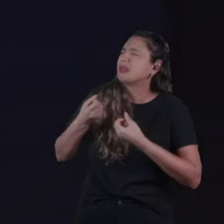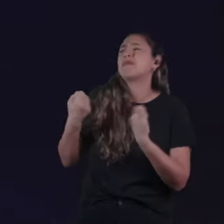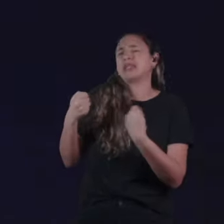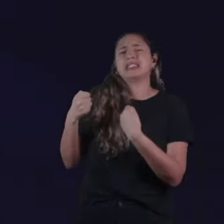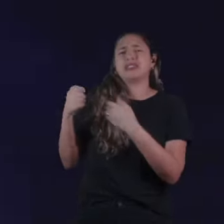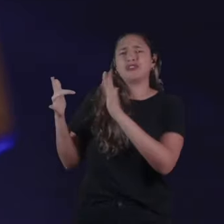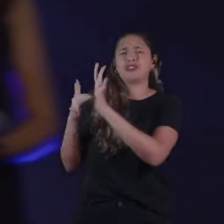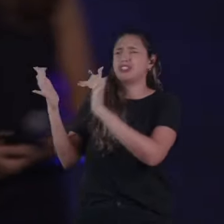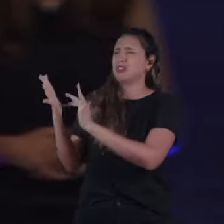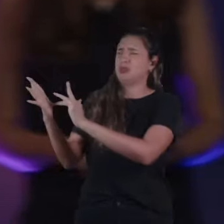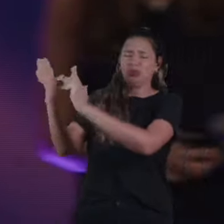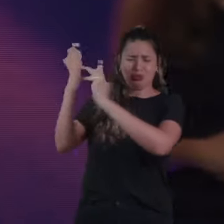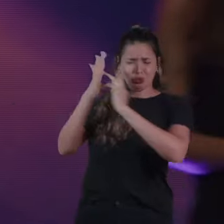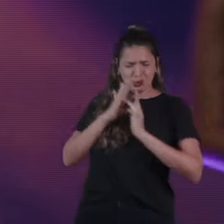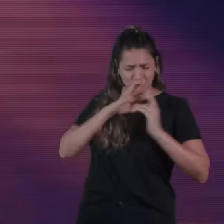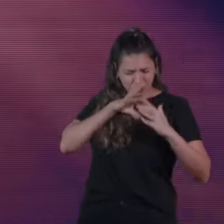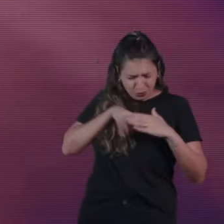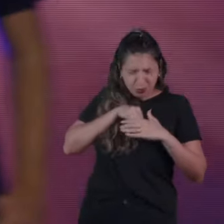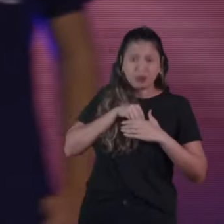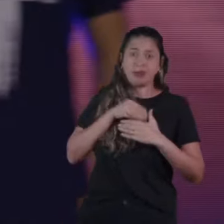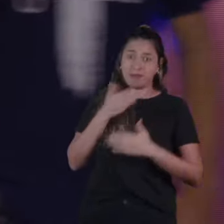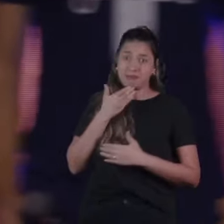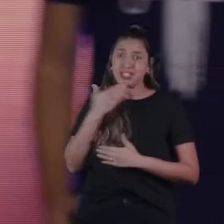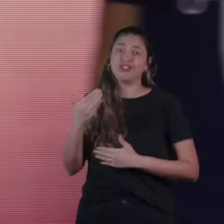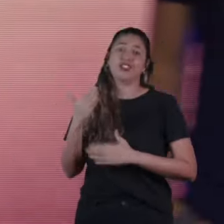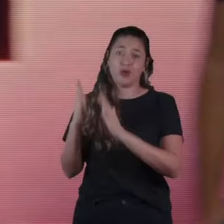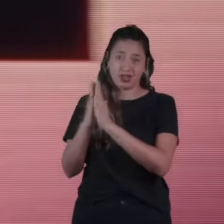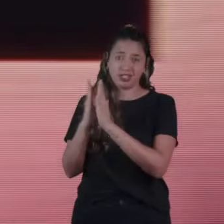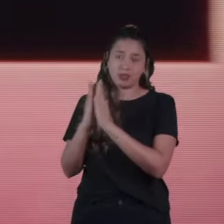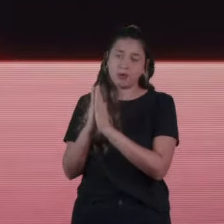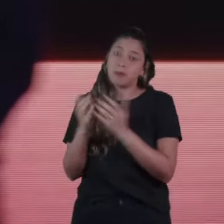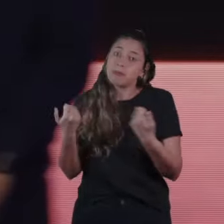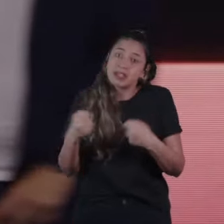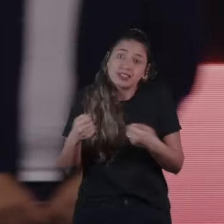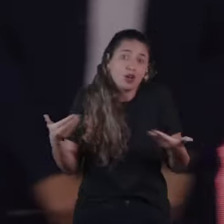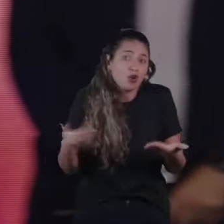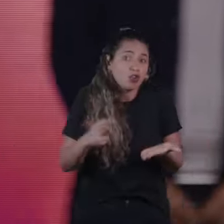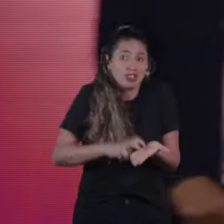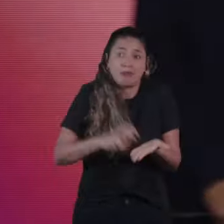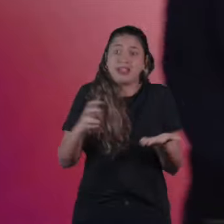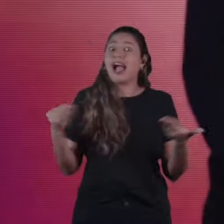precisa dEle, pedindo para que Ele entre no teu coração, você precisa fazer isso nessa manhã.